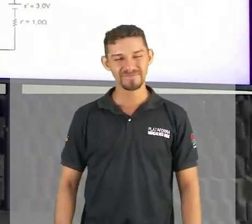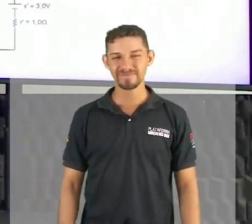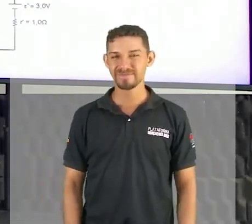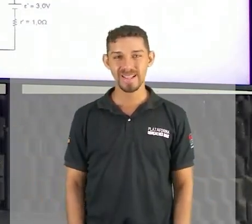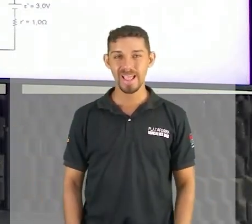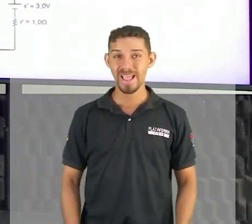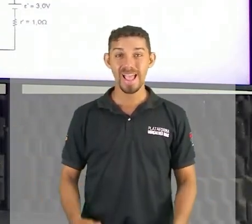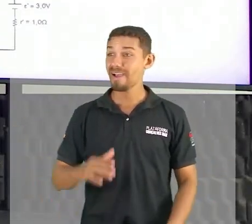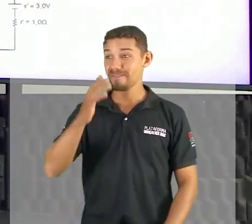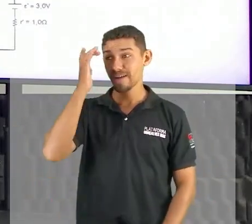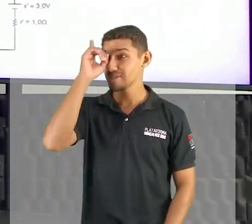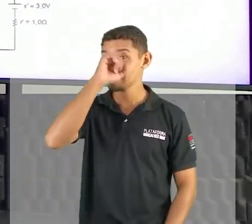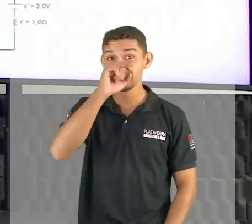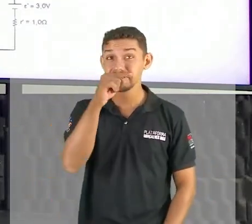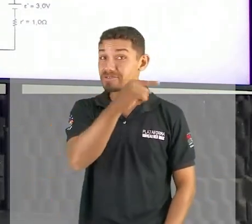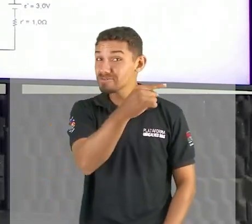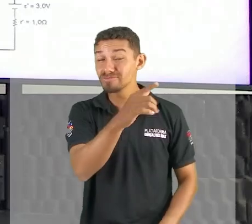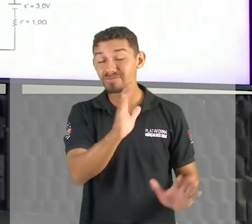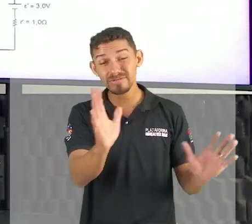seguinte